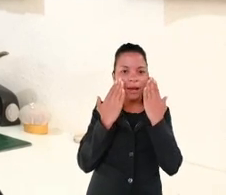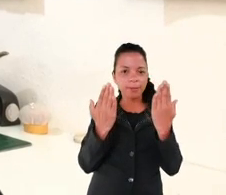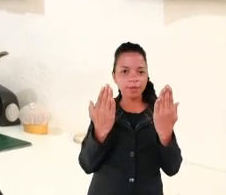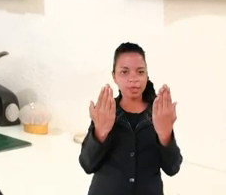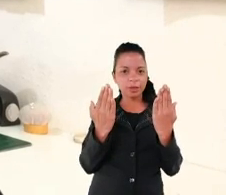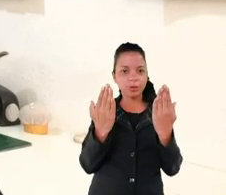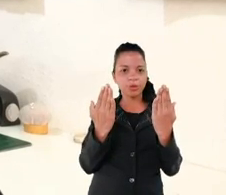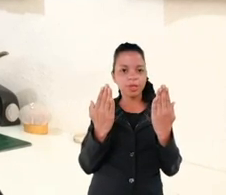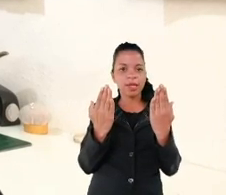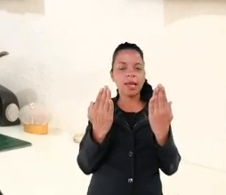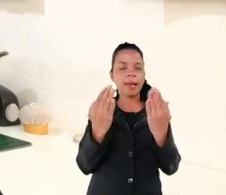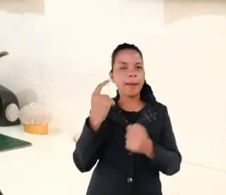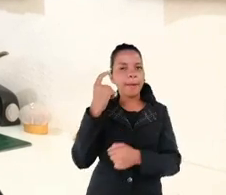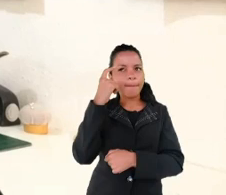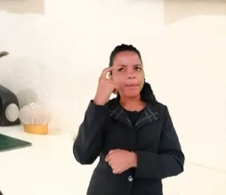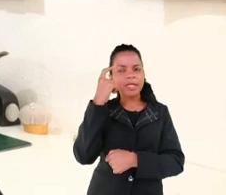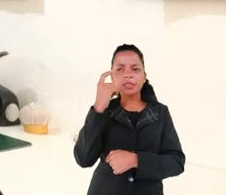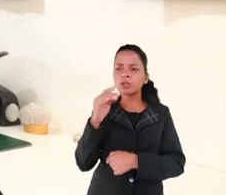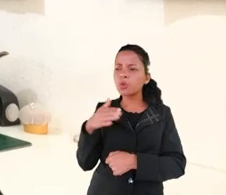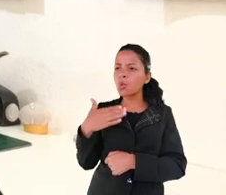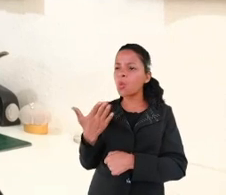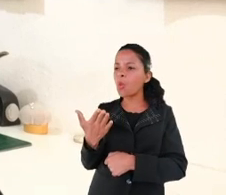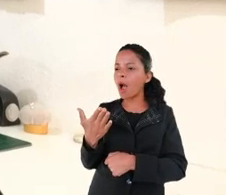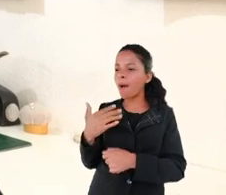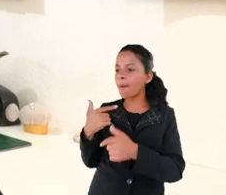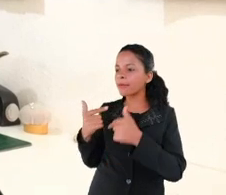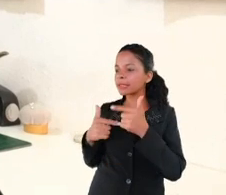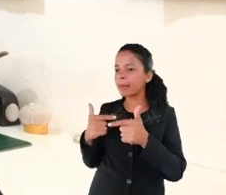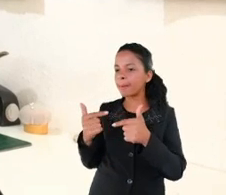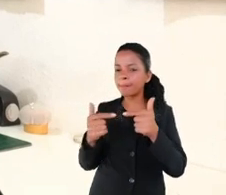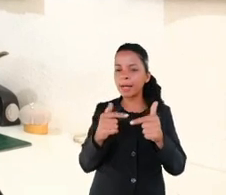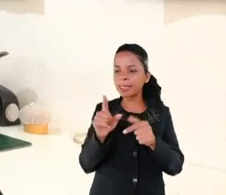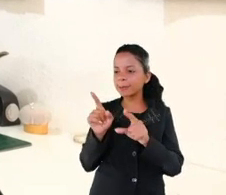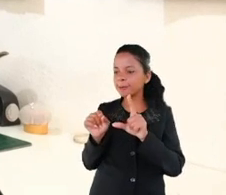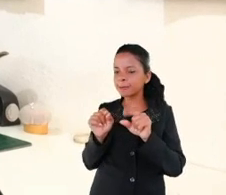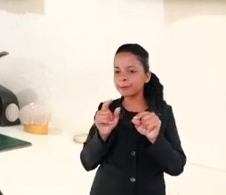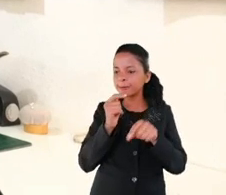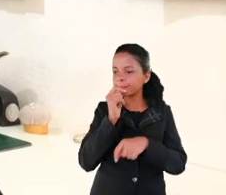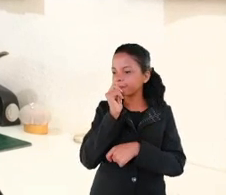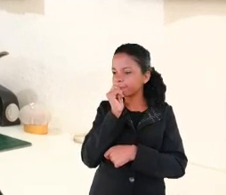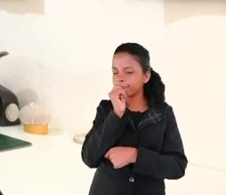que ia simbolizar bem essa pesquisa que eu comentei, né?